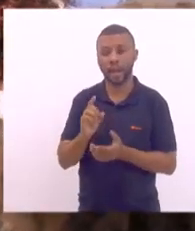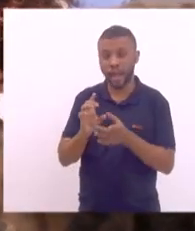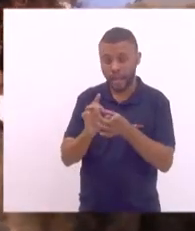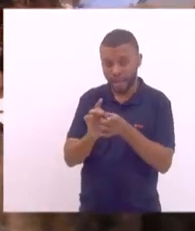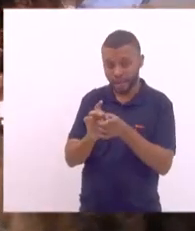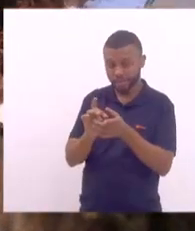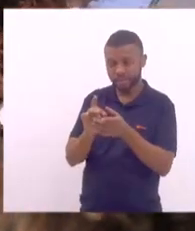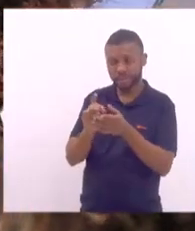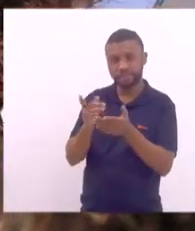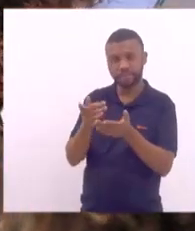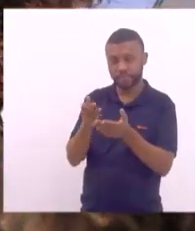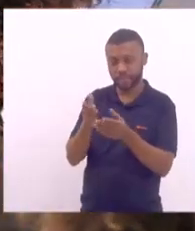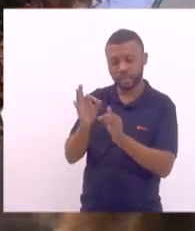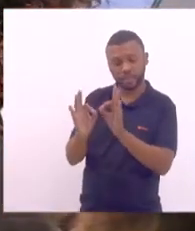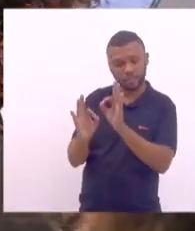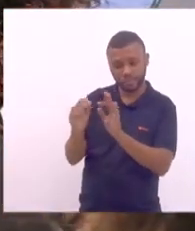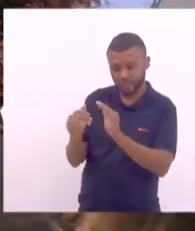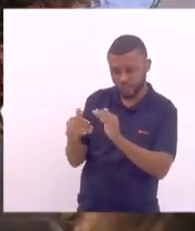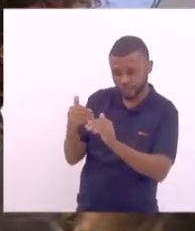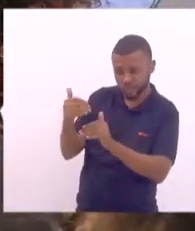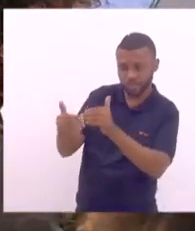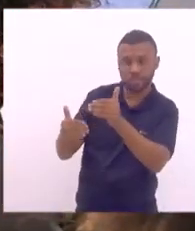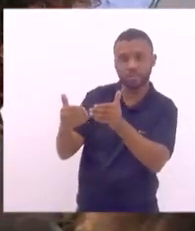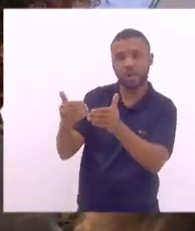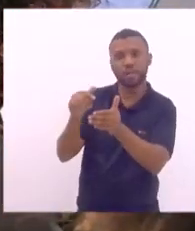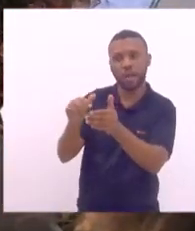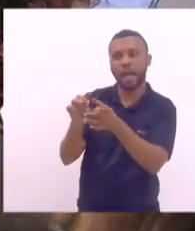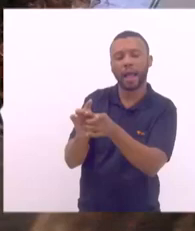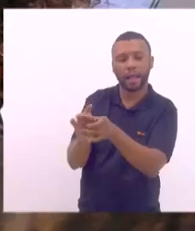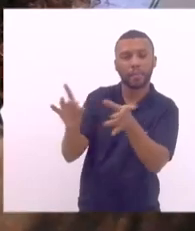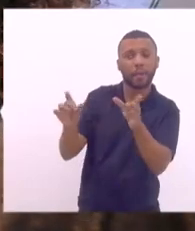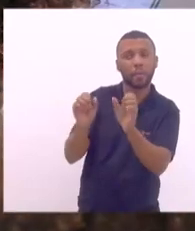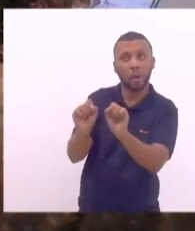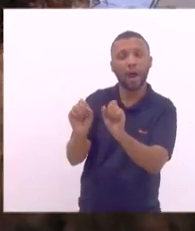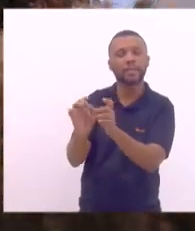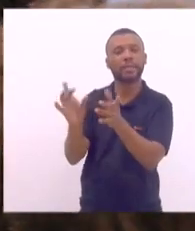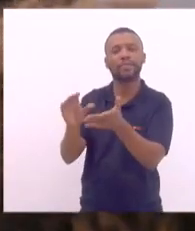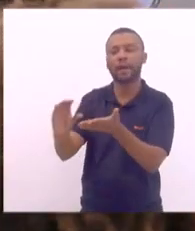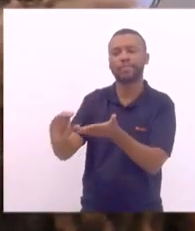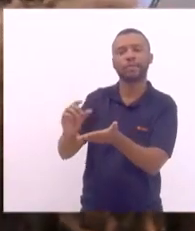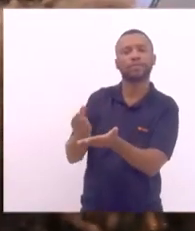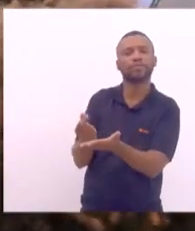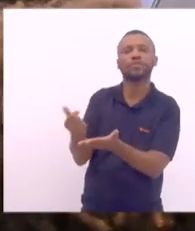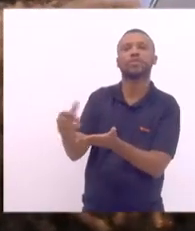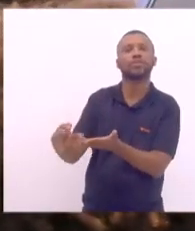processo, inclusive, para remuneração. Porque